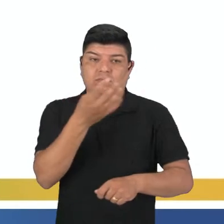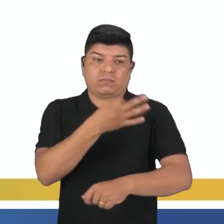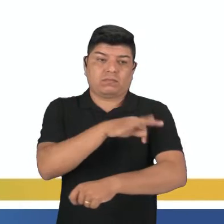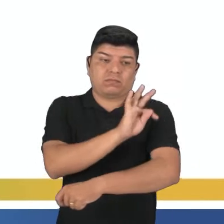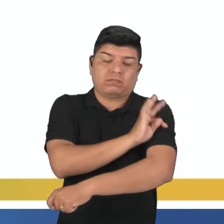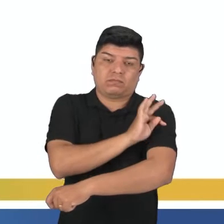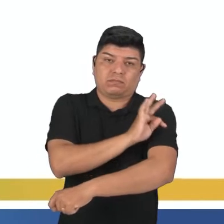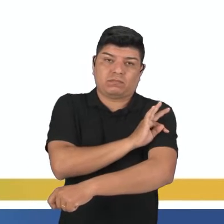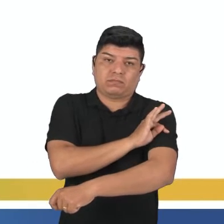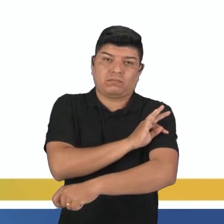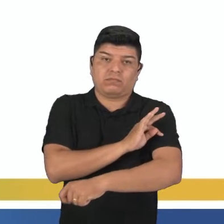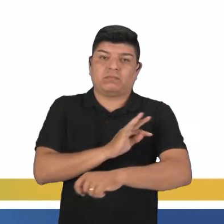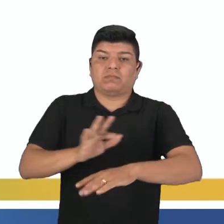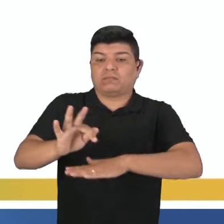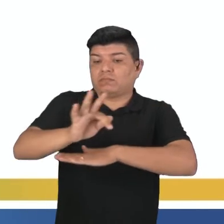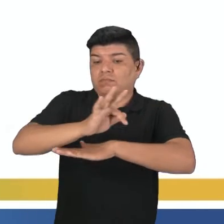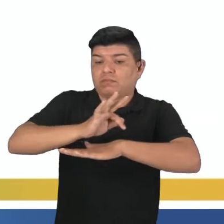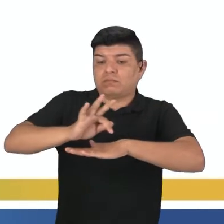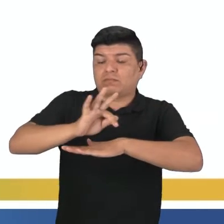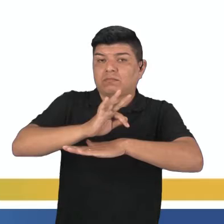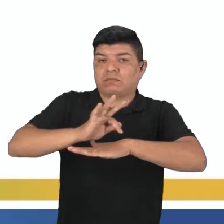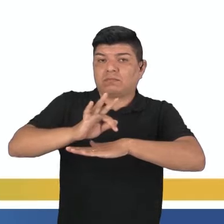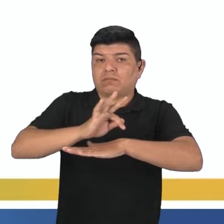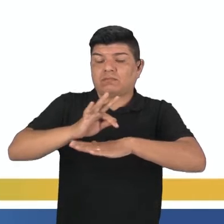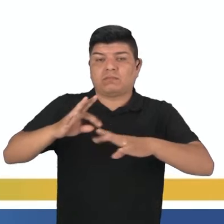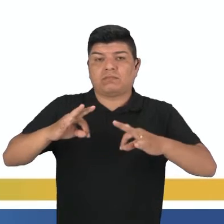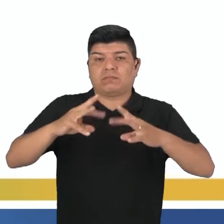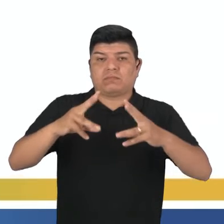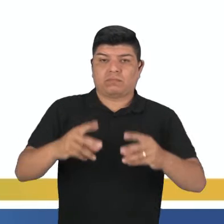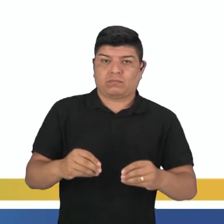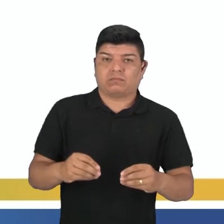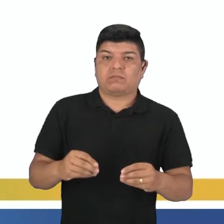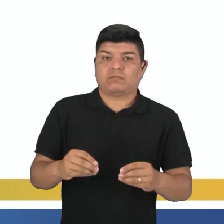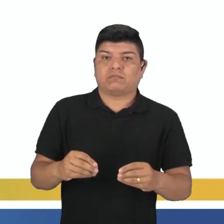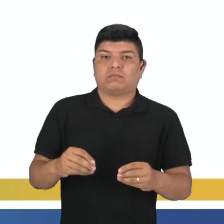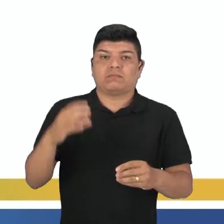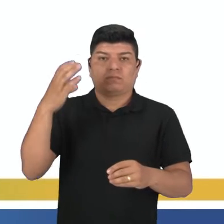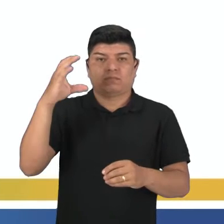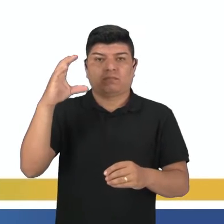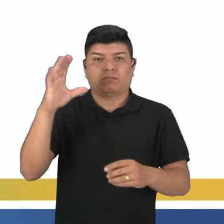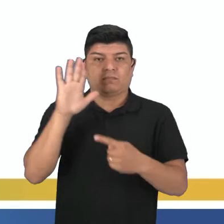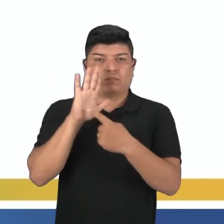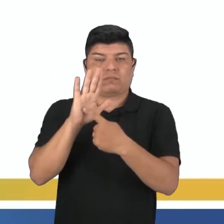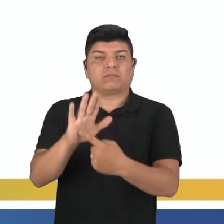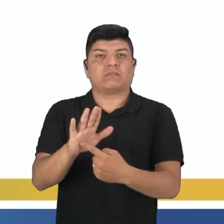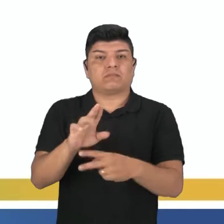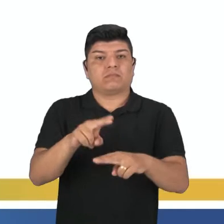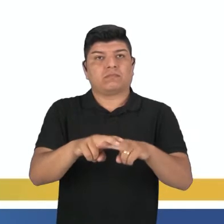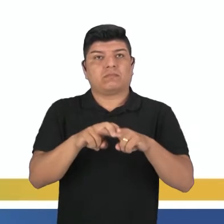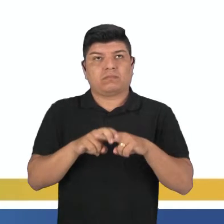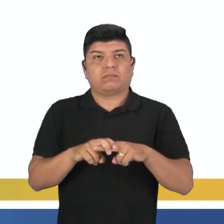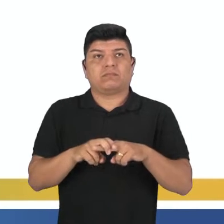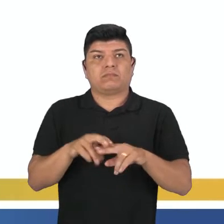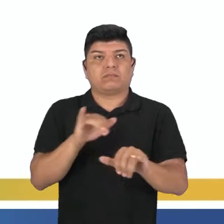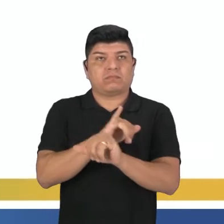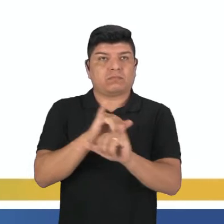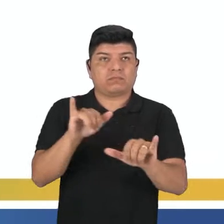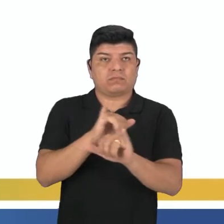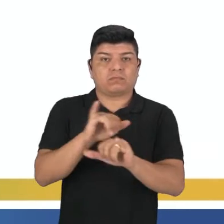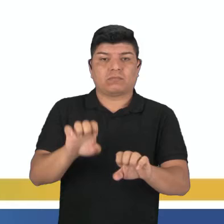formais, tá? E introduz o leitor na matéria ou ciência que se aplica, tá? Então, esses são os textos